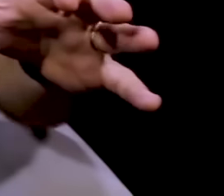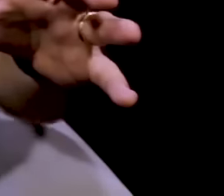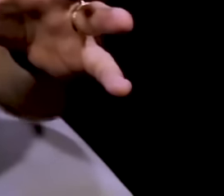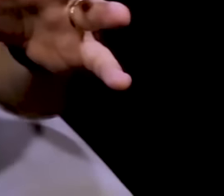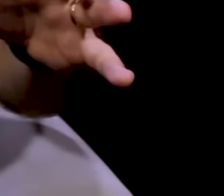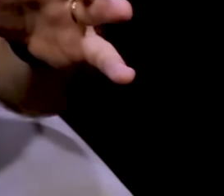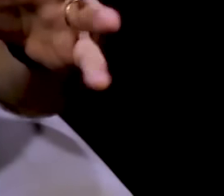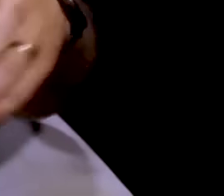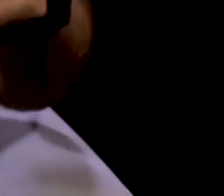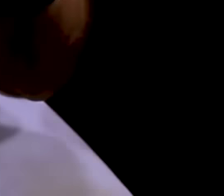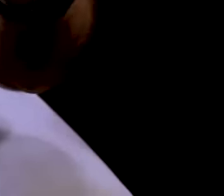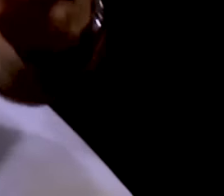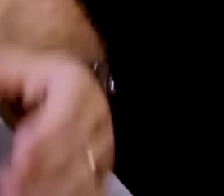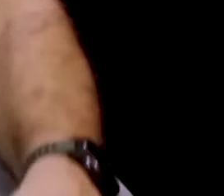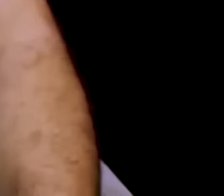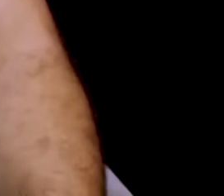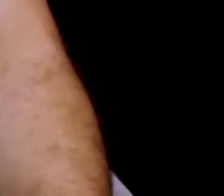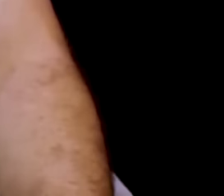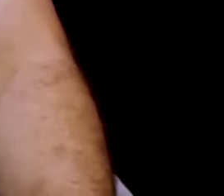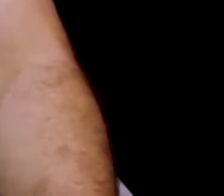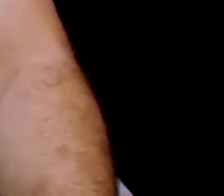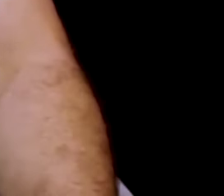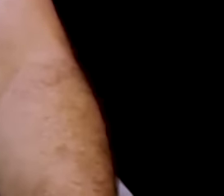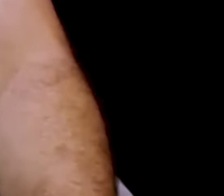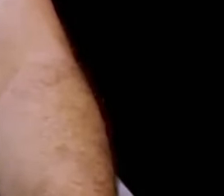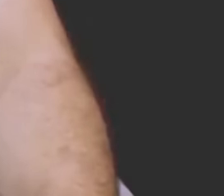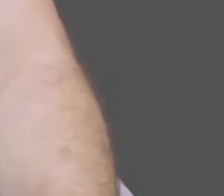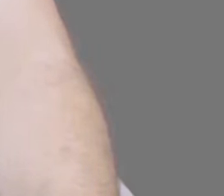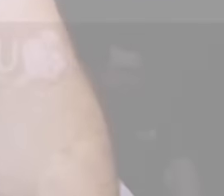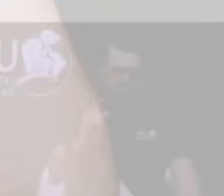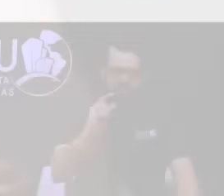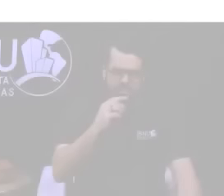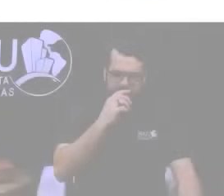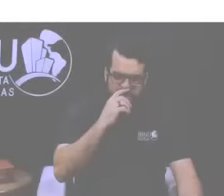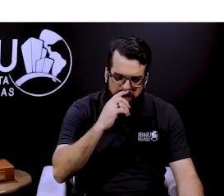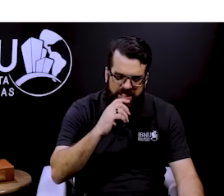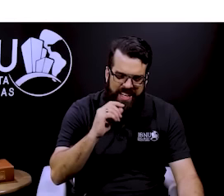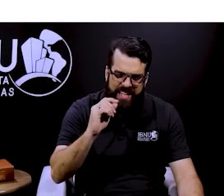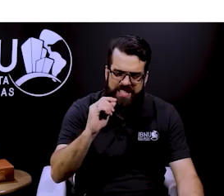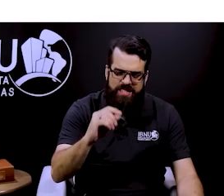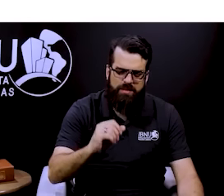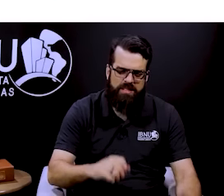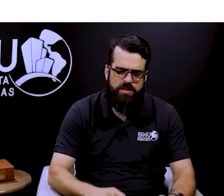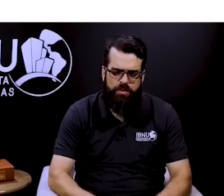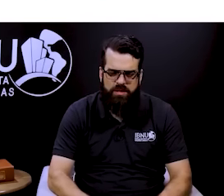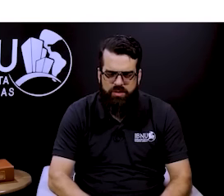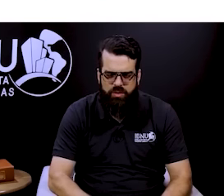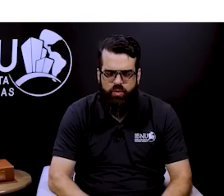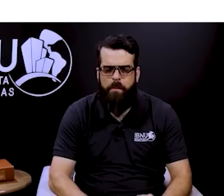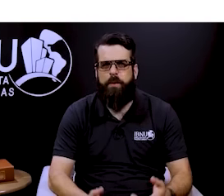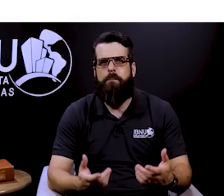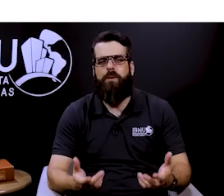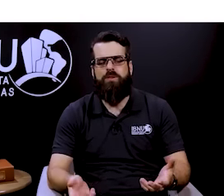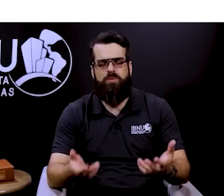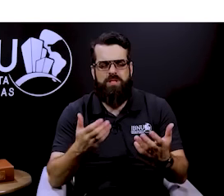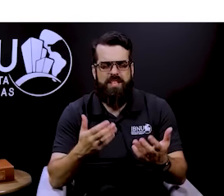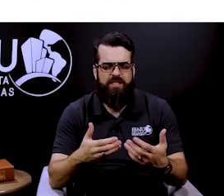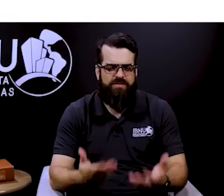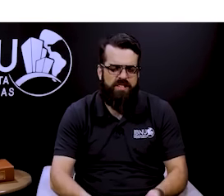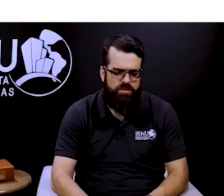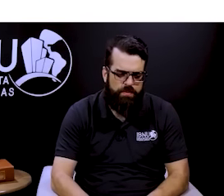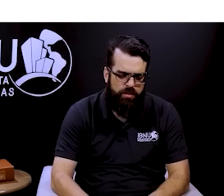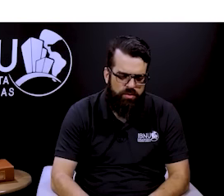pares, uma pessoa de caráter e de moral superior. Jesus adverte contra a realização dessas boas ações com o propósito